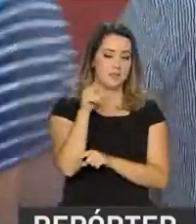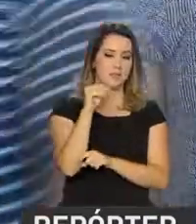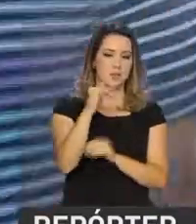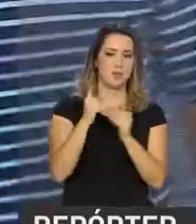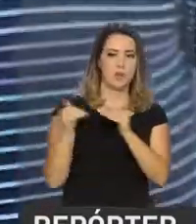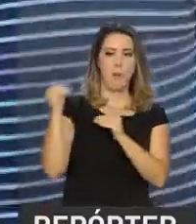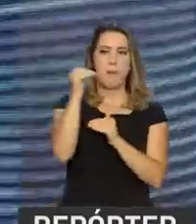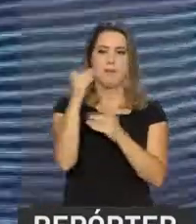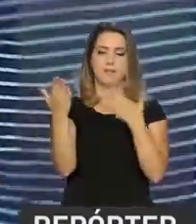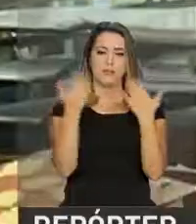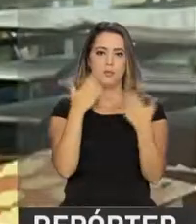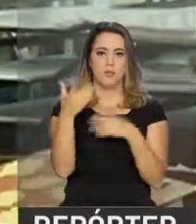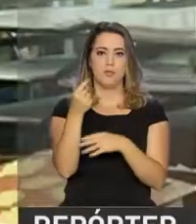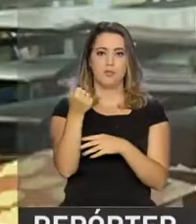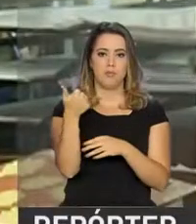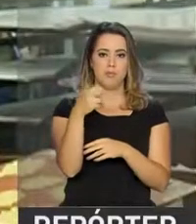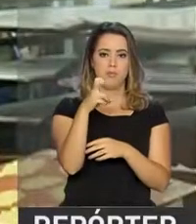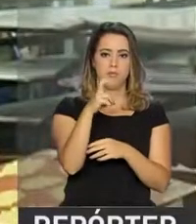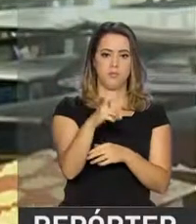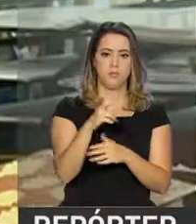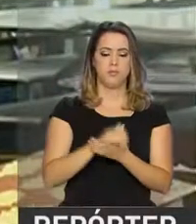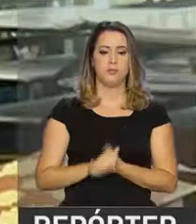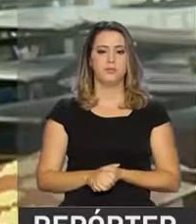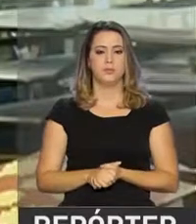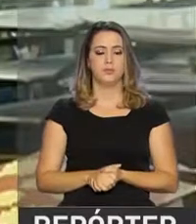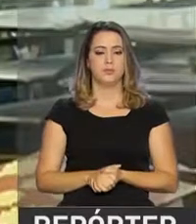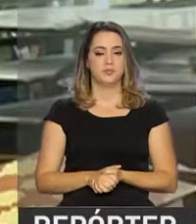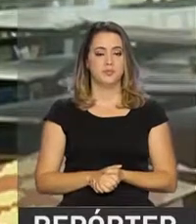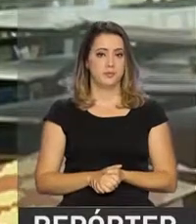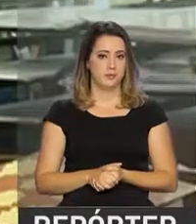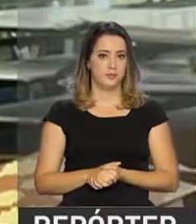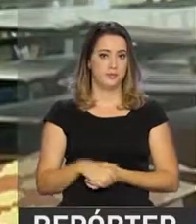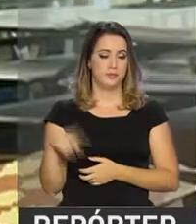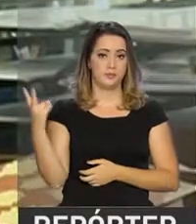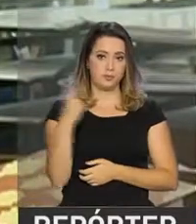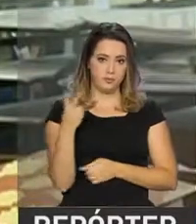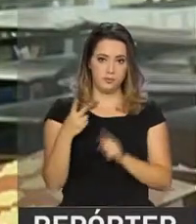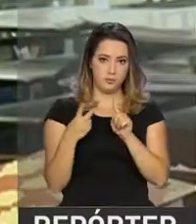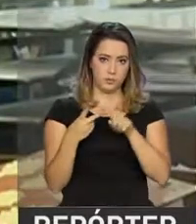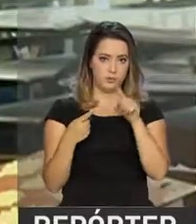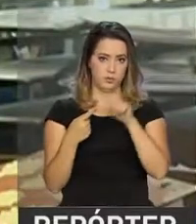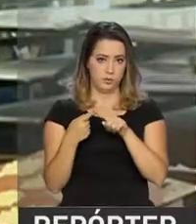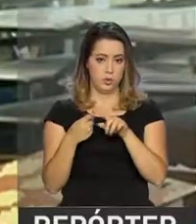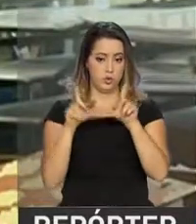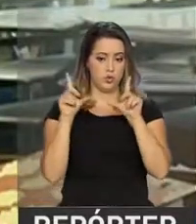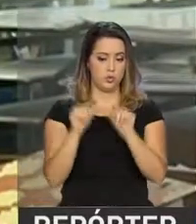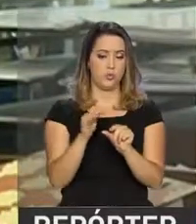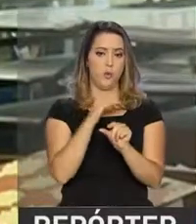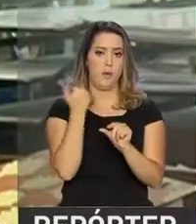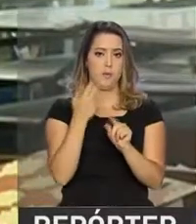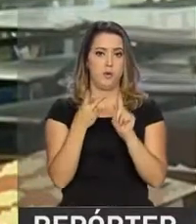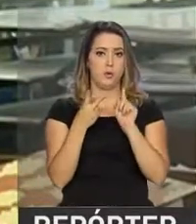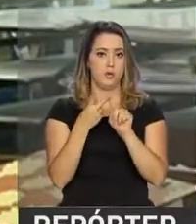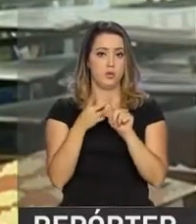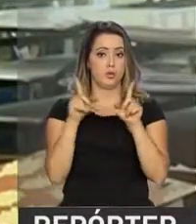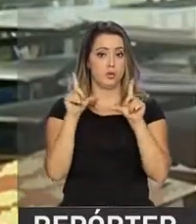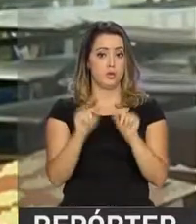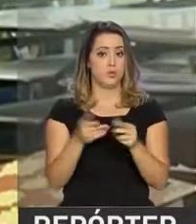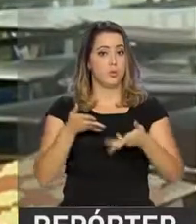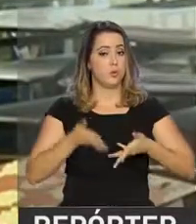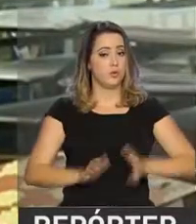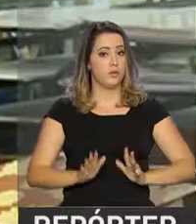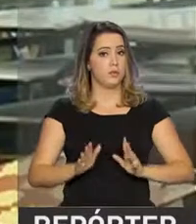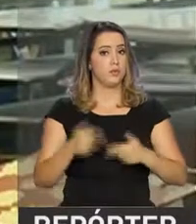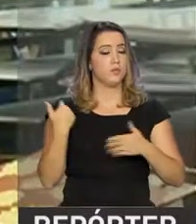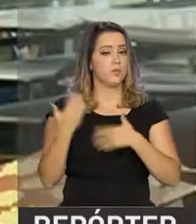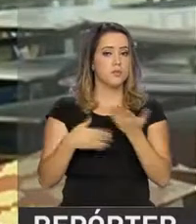quem nasceu em 2015 esses dois fatores né a diminuição da mortalidade ea diminuição da fecundidade tem